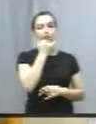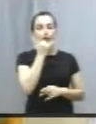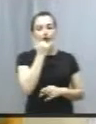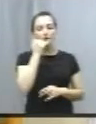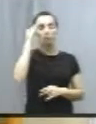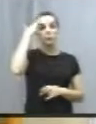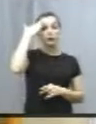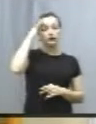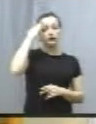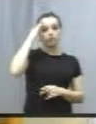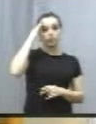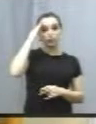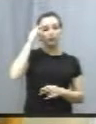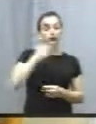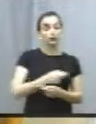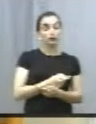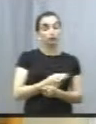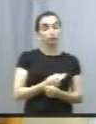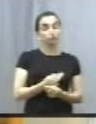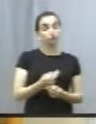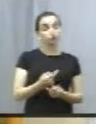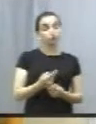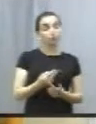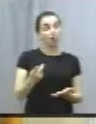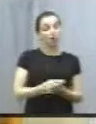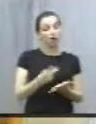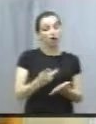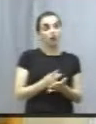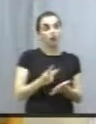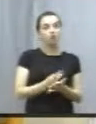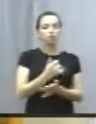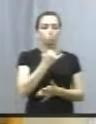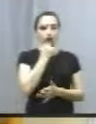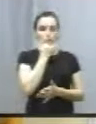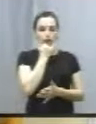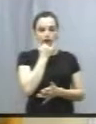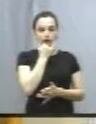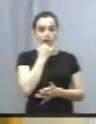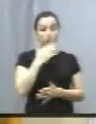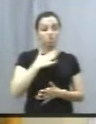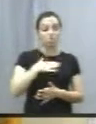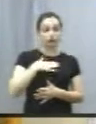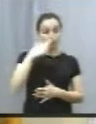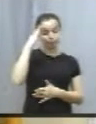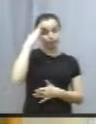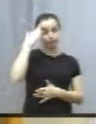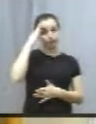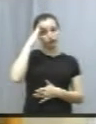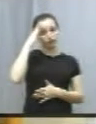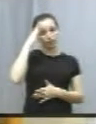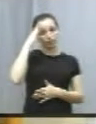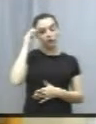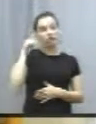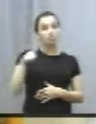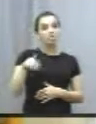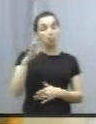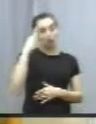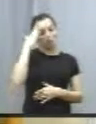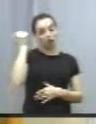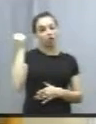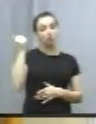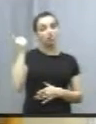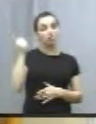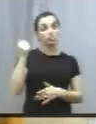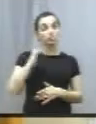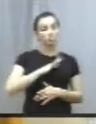desse jeito. Vou tratar desse assunto depois. Tá, não, eu realmente peço desculpa, minha intenção não foi. Você sabe o apreço que eu tenho por